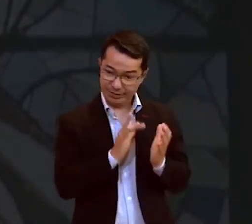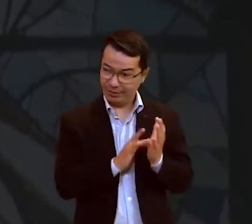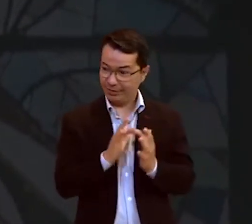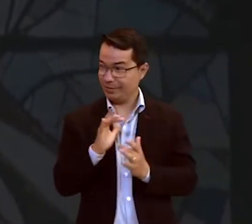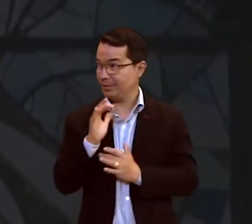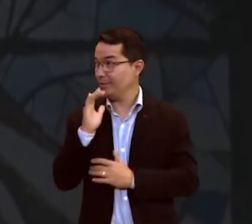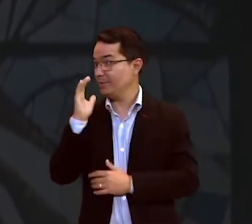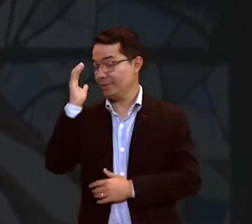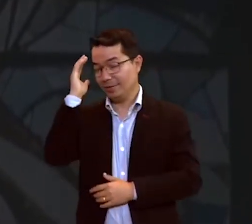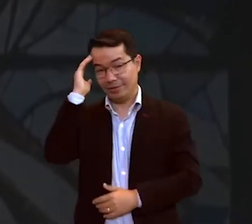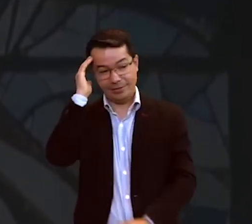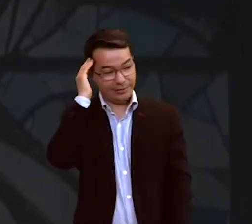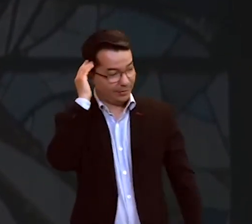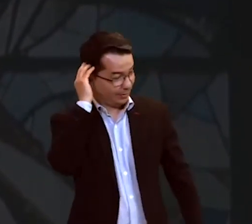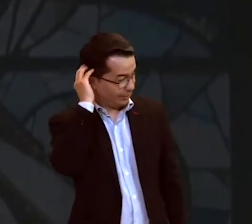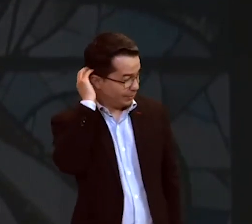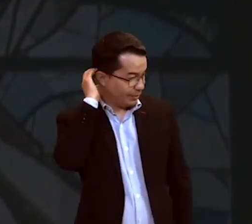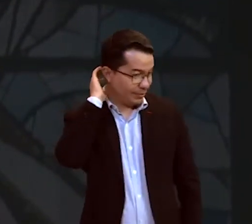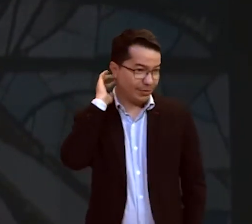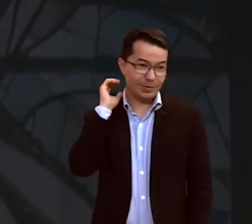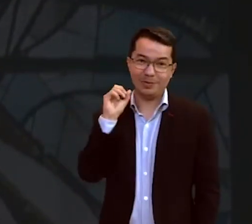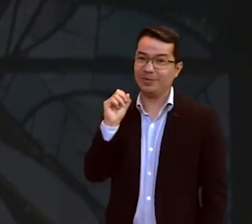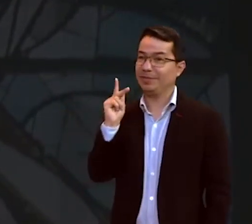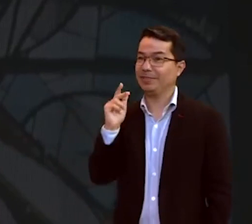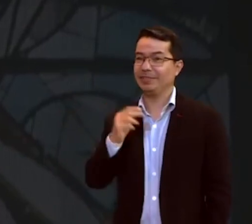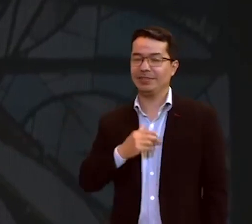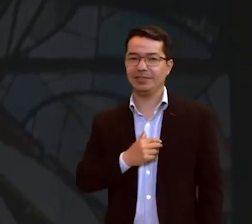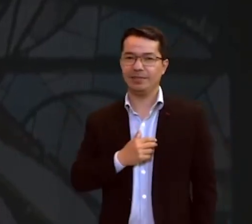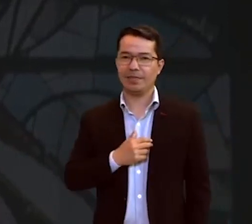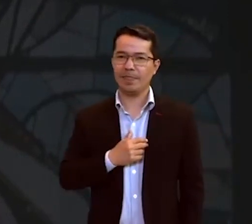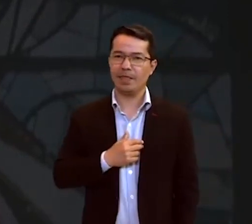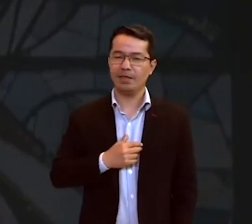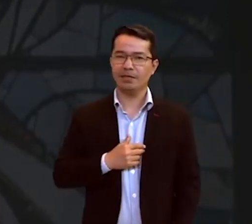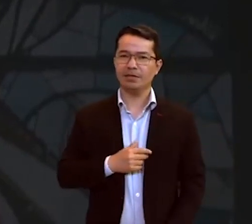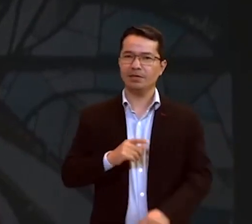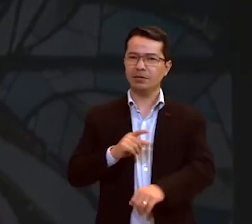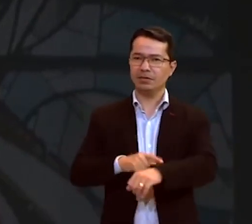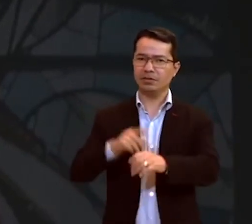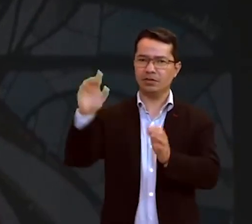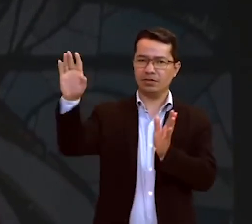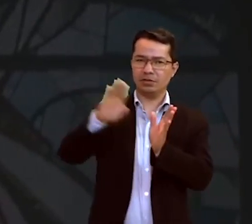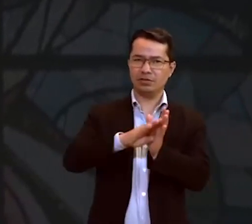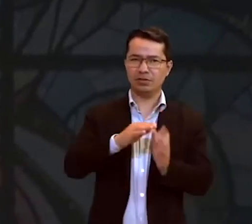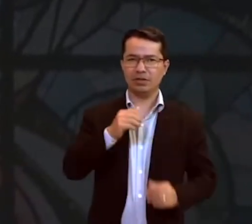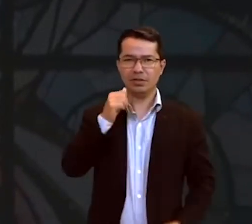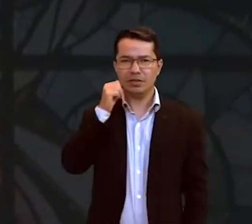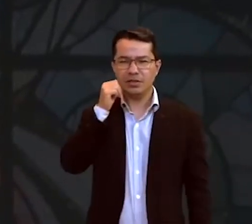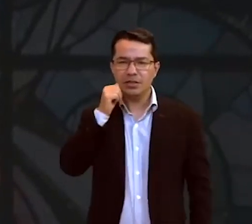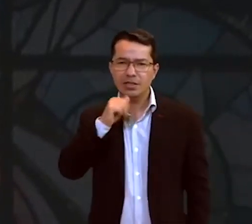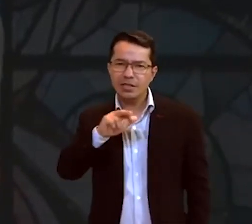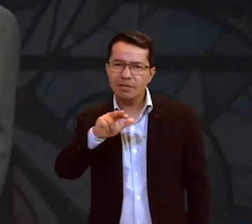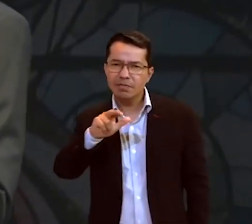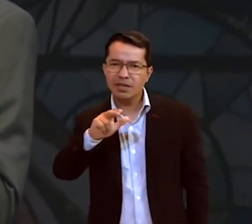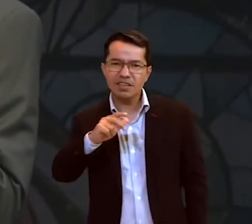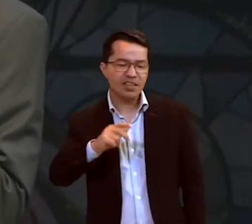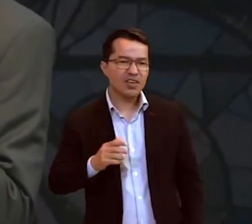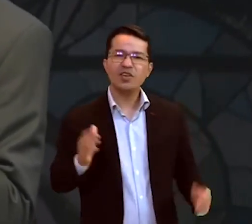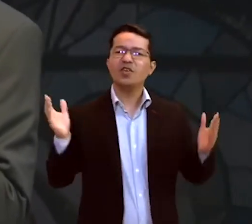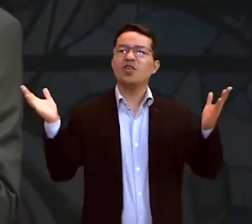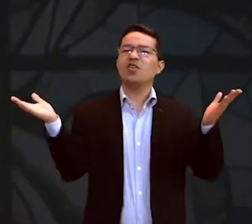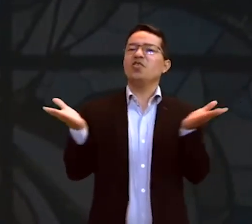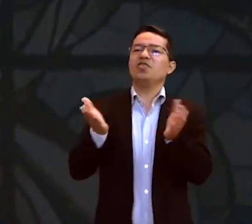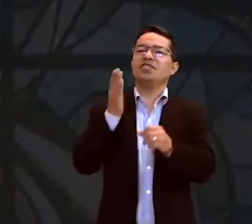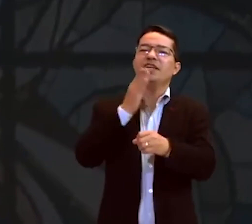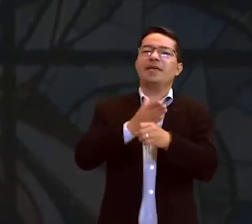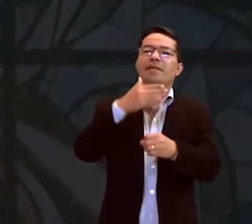para todo mundo, e eu só ali. De repente chega uma irmã e falou assim, então faz o seguinte, eu vou abençoar hoje, a